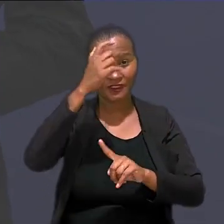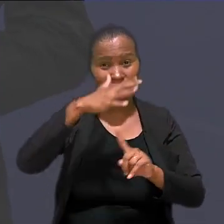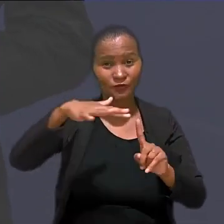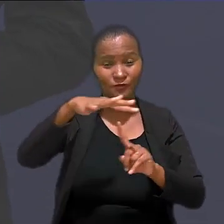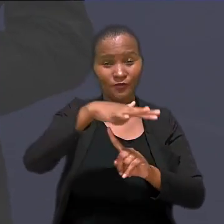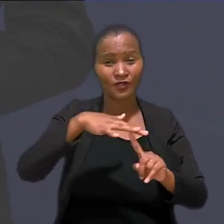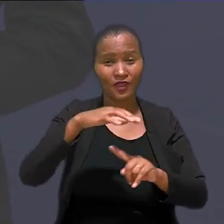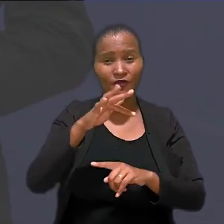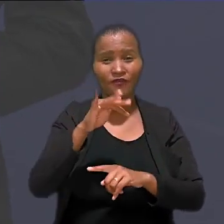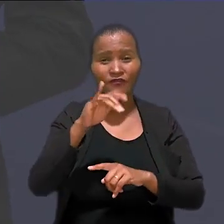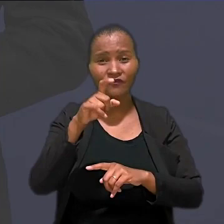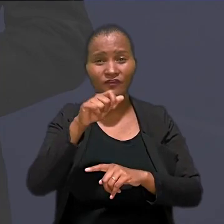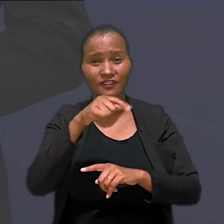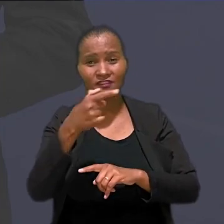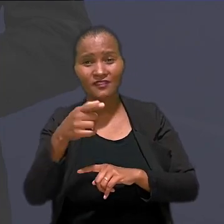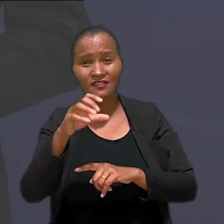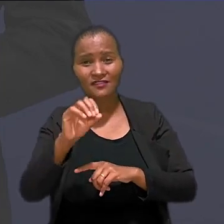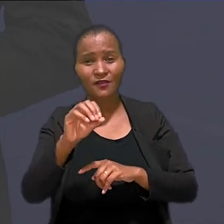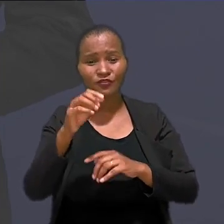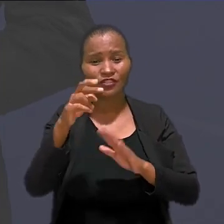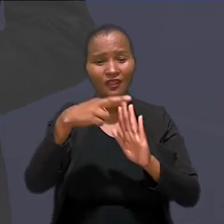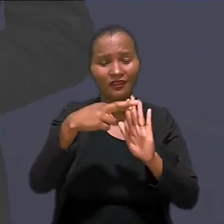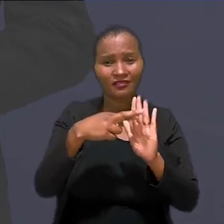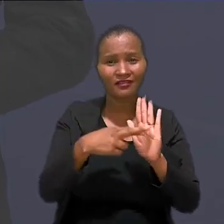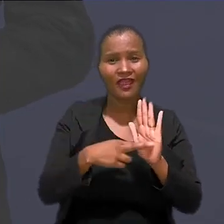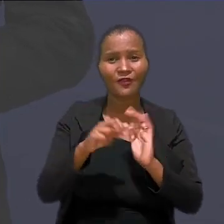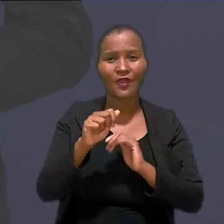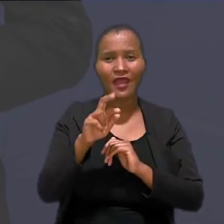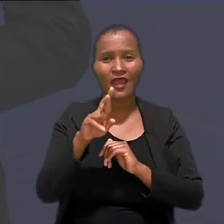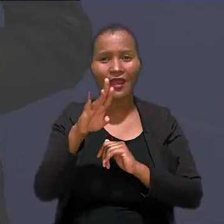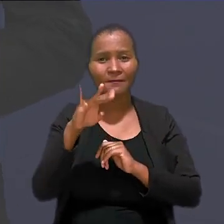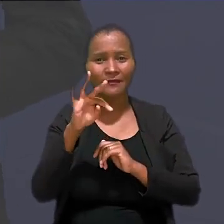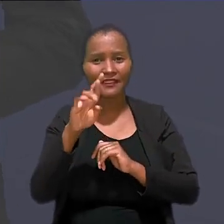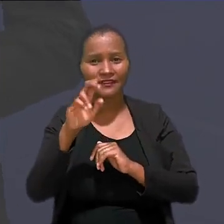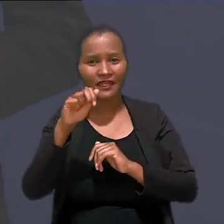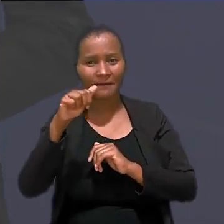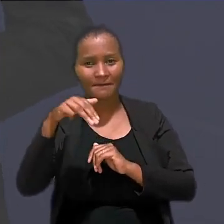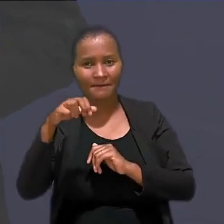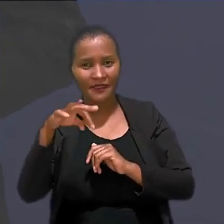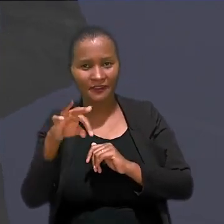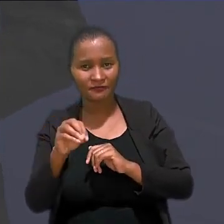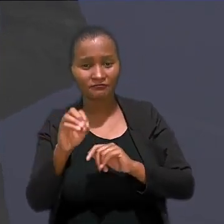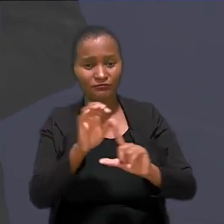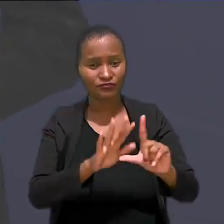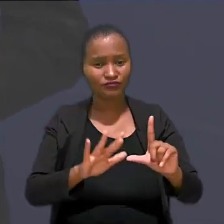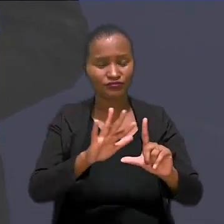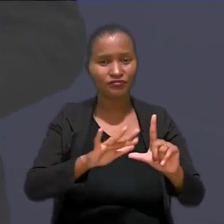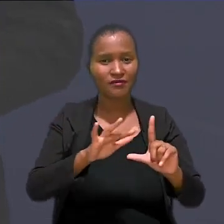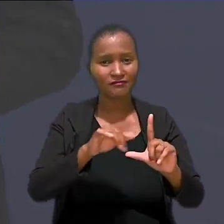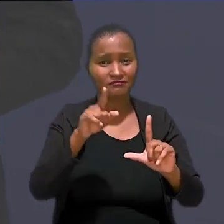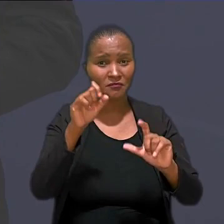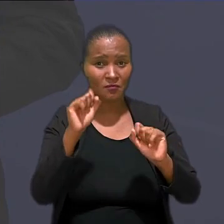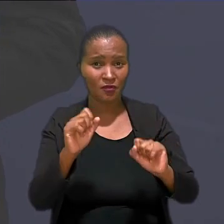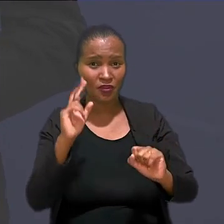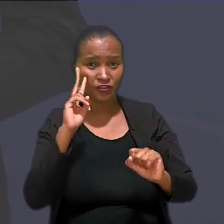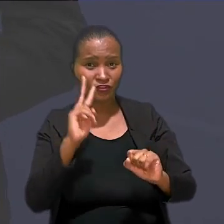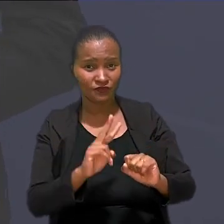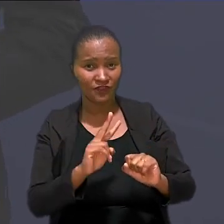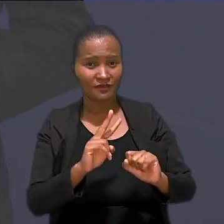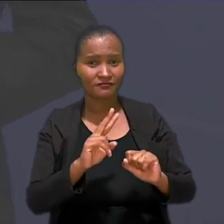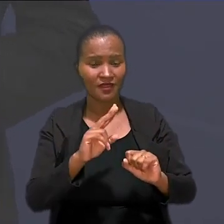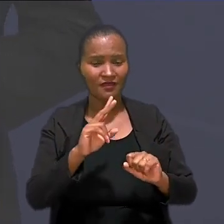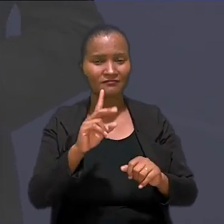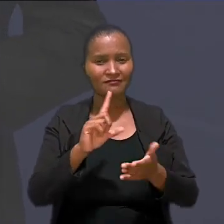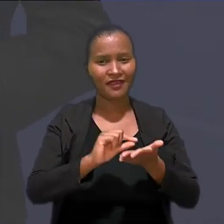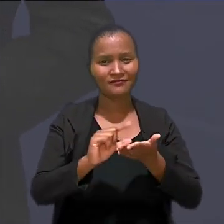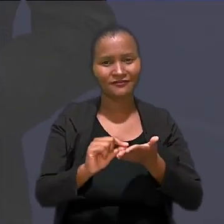moral e fixação de critérios de arbitramento. O QR Code na tela dá acesso ao link com conteúdos organizados em ordem alfabética